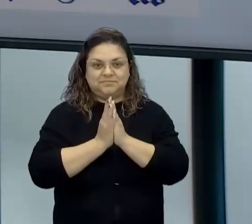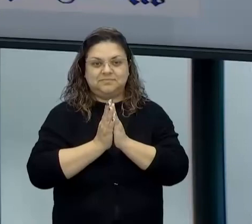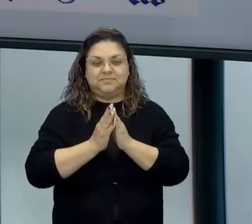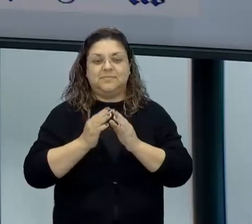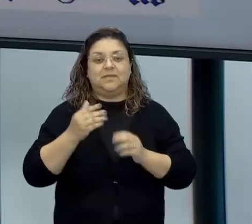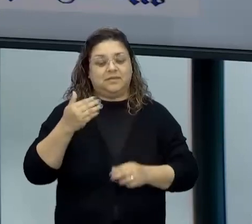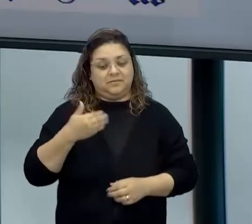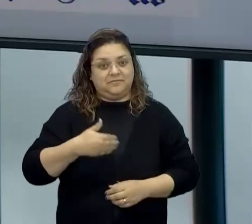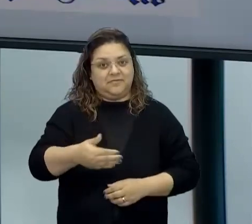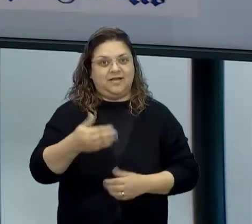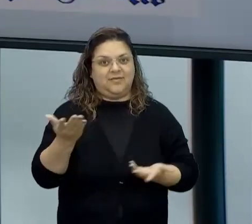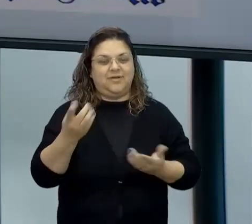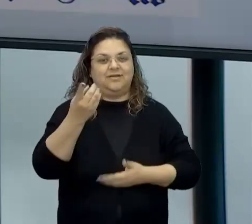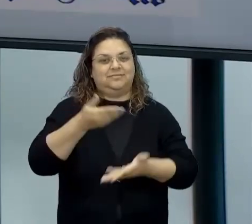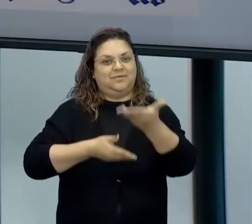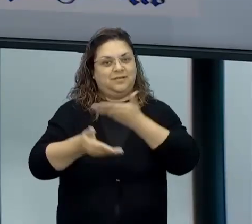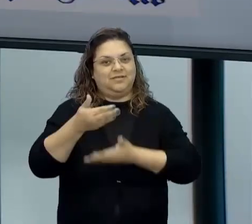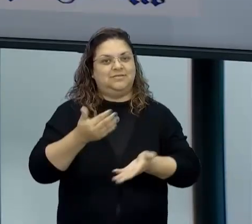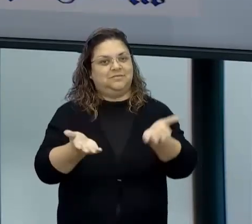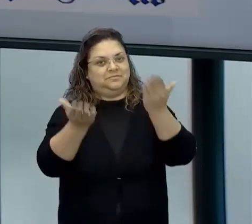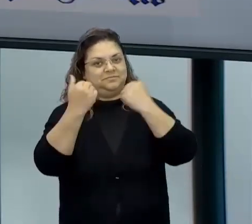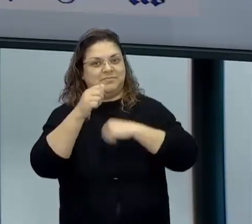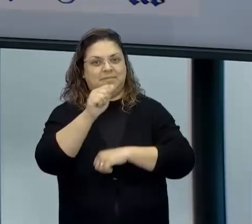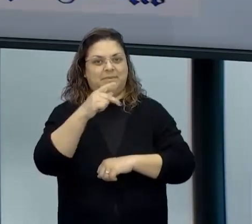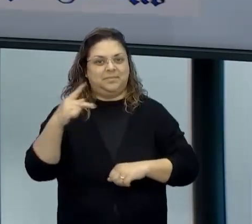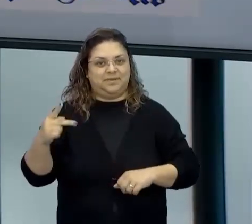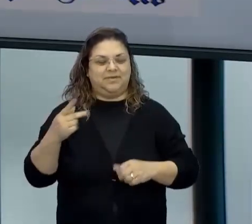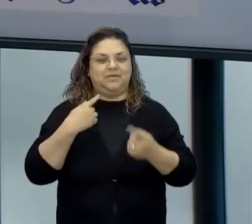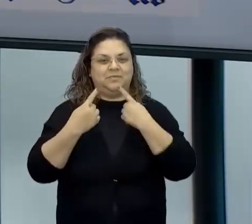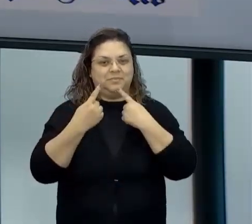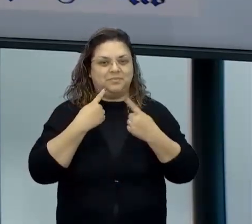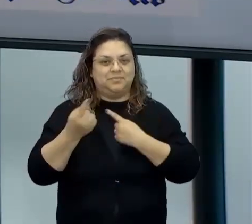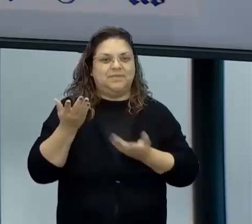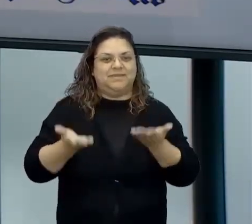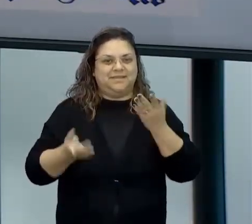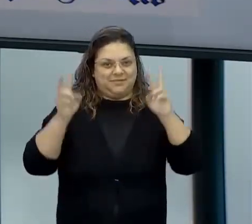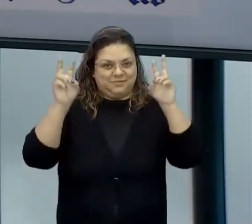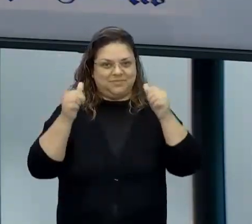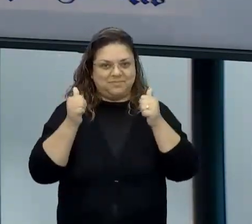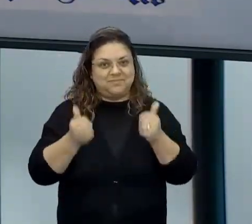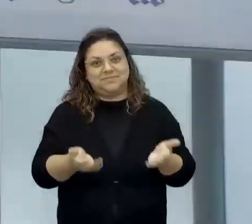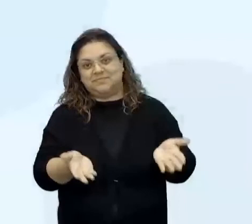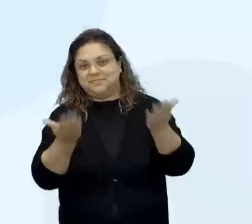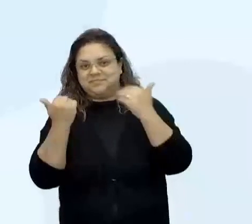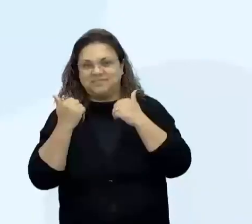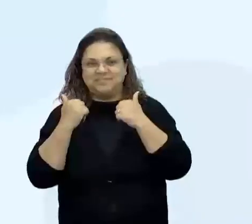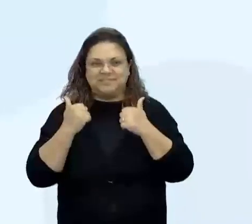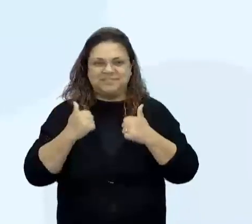próximos 10 minutos para conversar um pouquinho sobre dinâmica e equilíbrio. Vamos lá comigo?